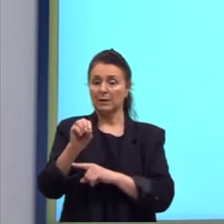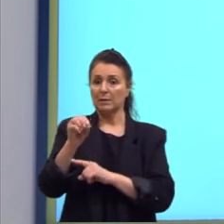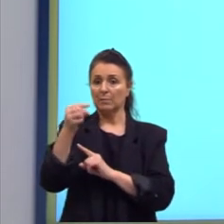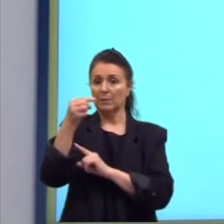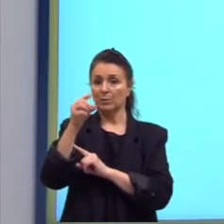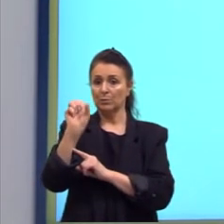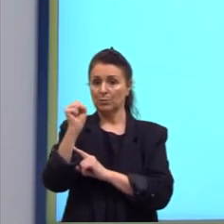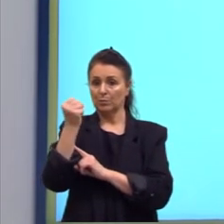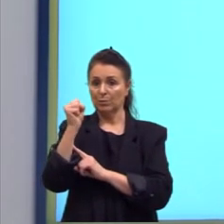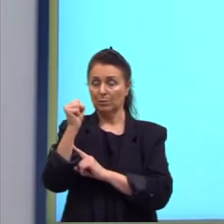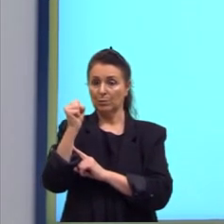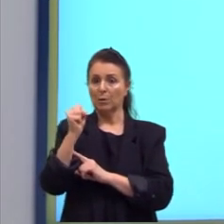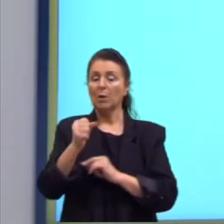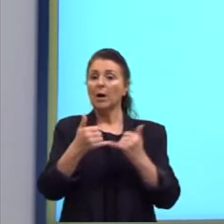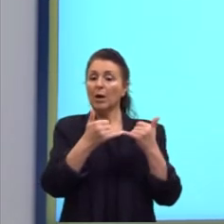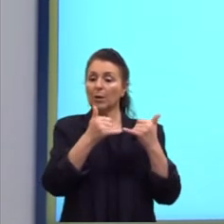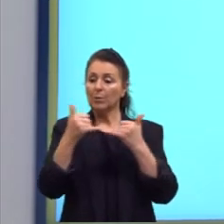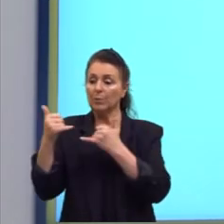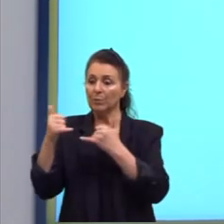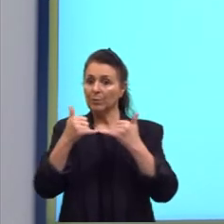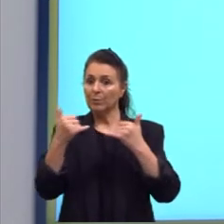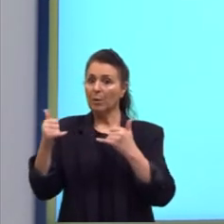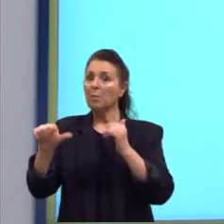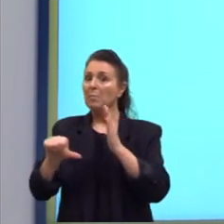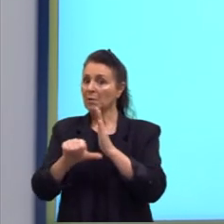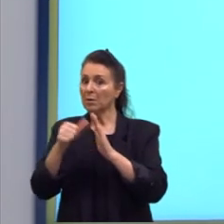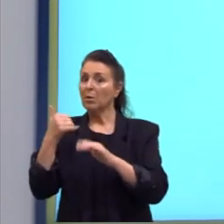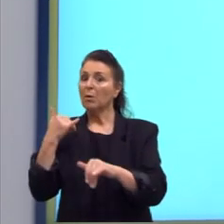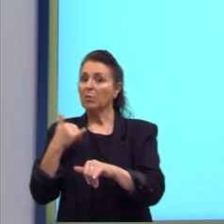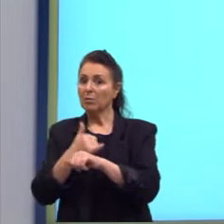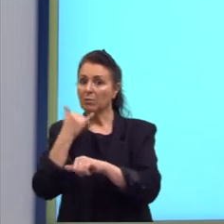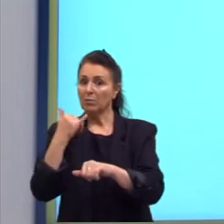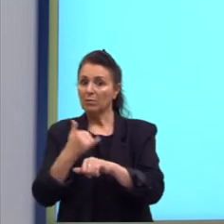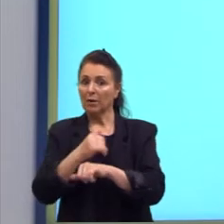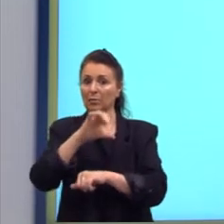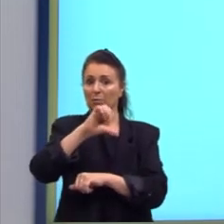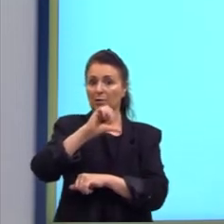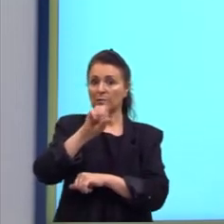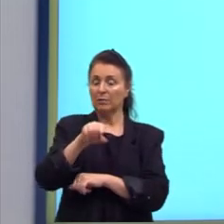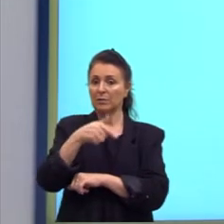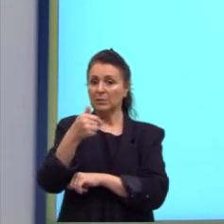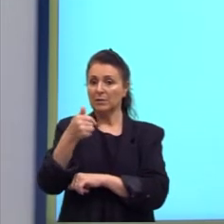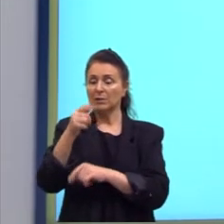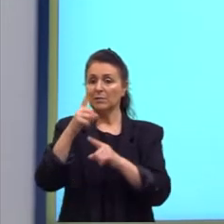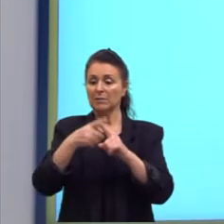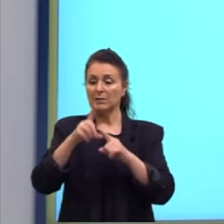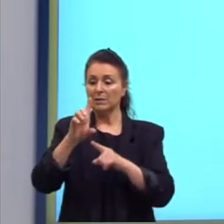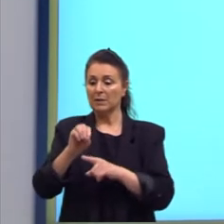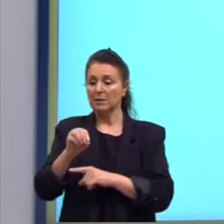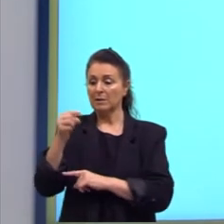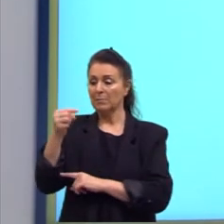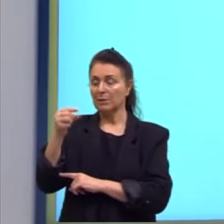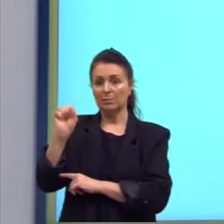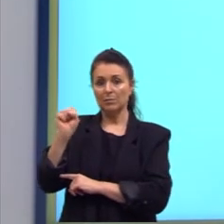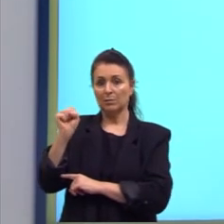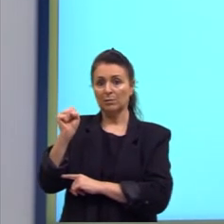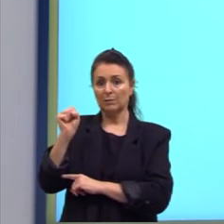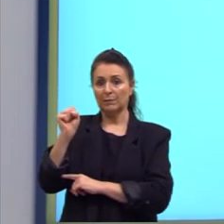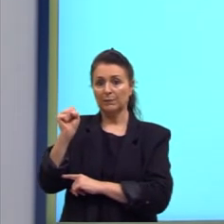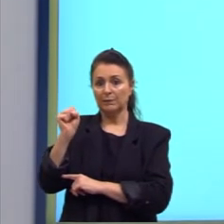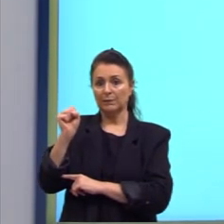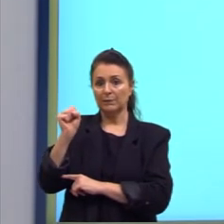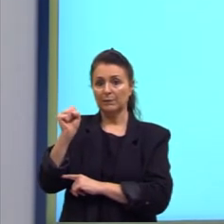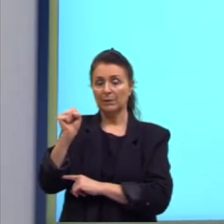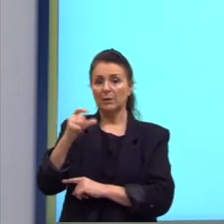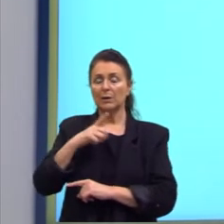oito ela é melhor condutor do que o ferro que é 9,7 X10 - 8 lá quando